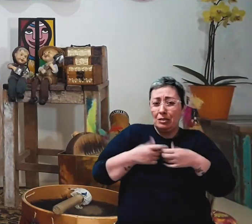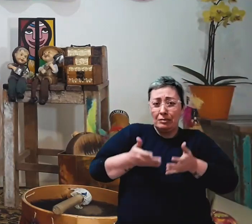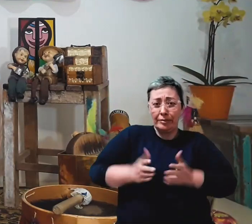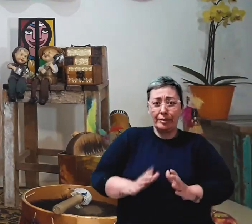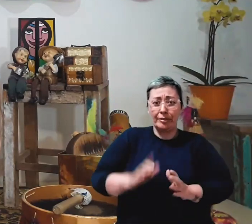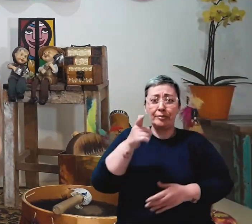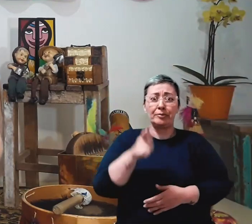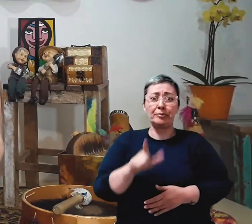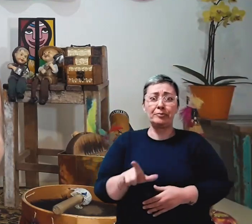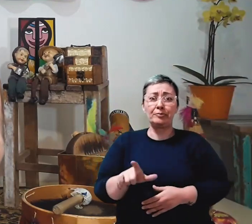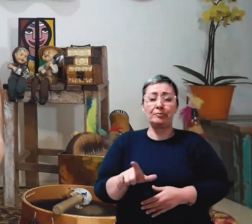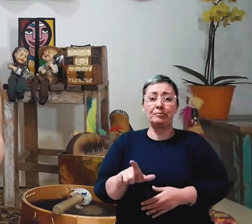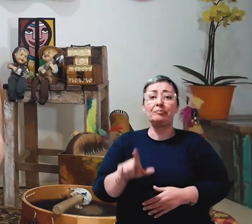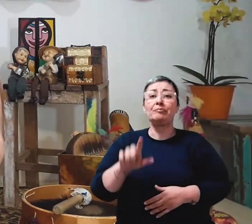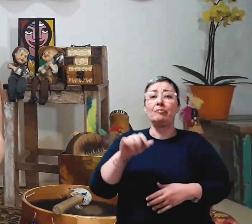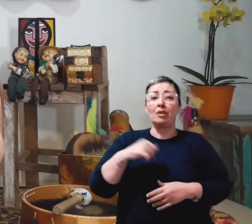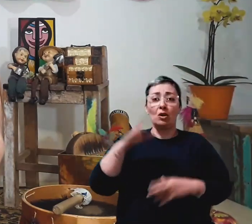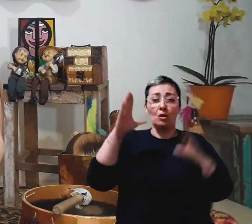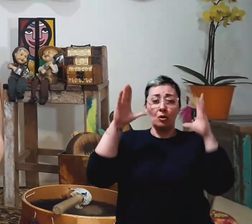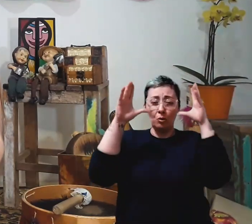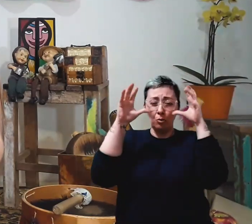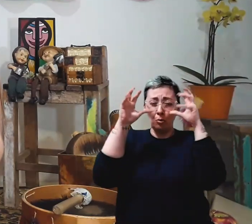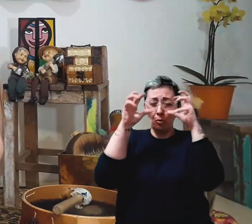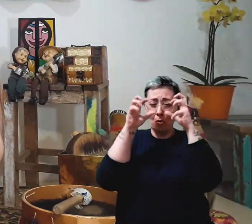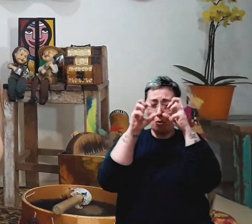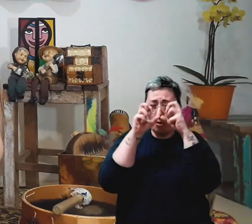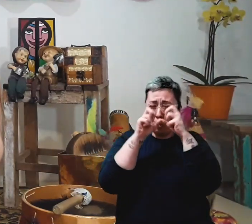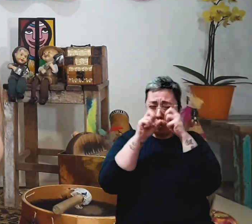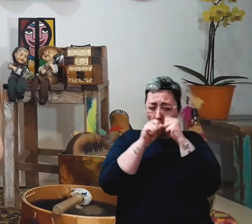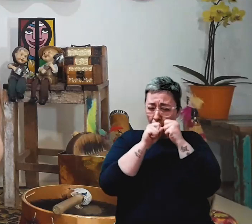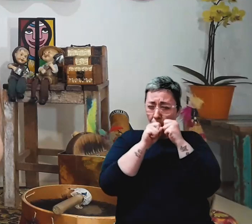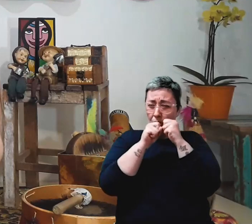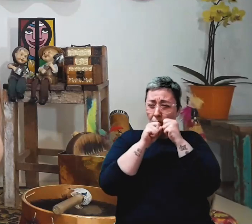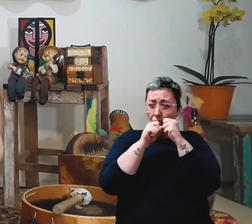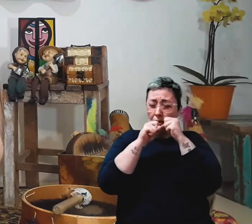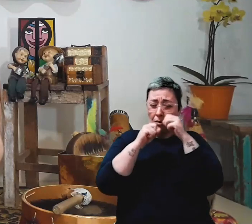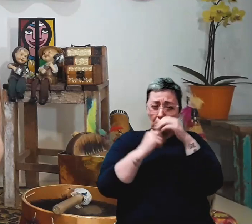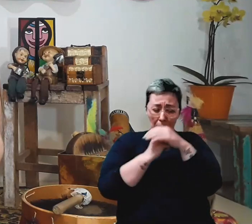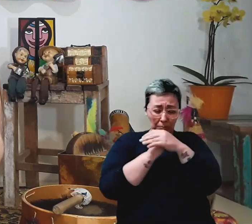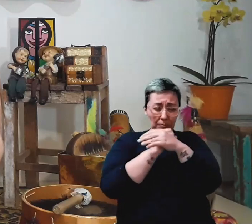vez. Foi uma noite de trevas que vim ver a luz do